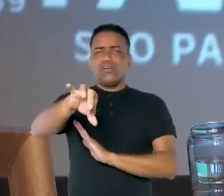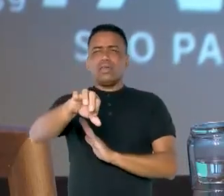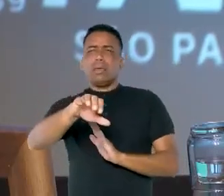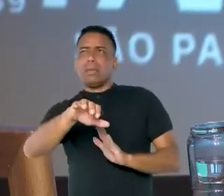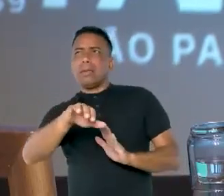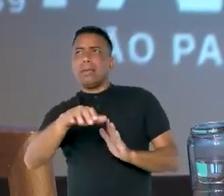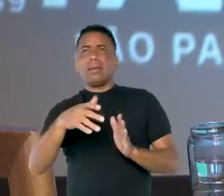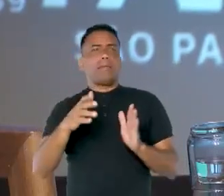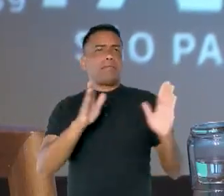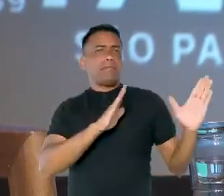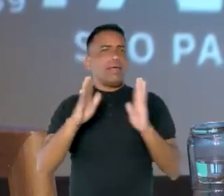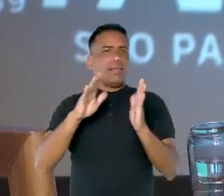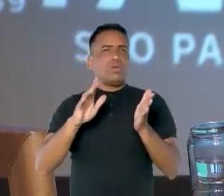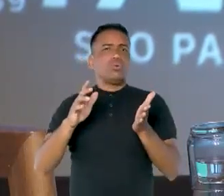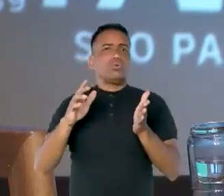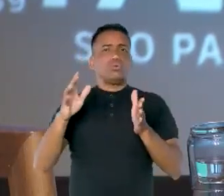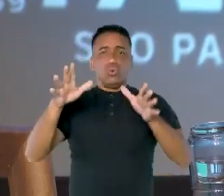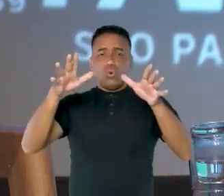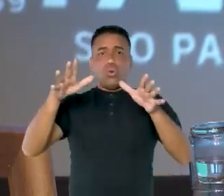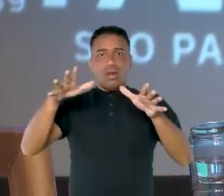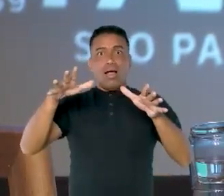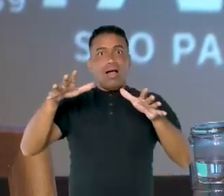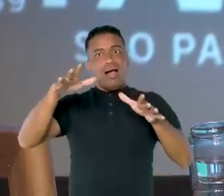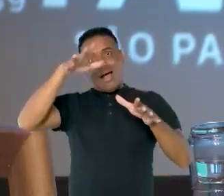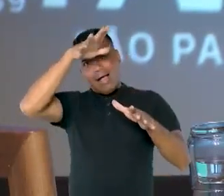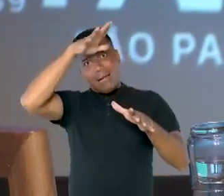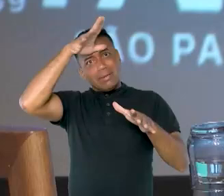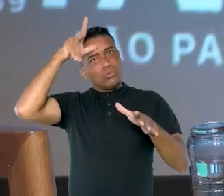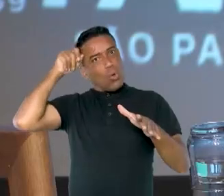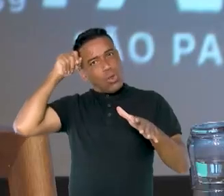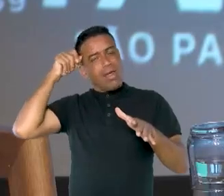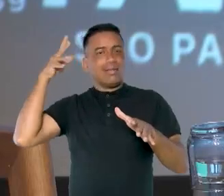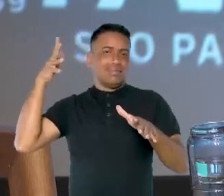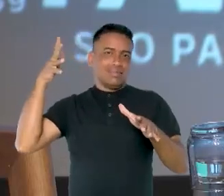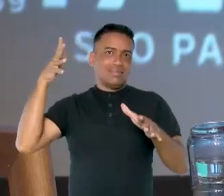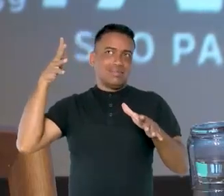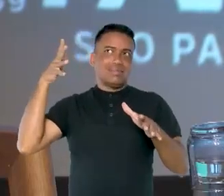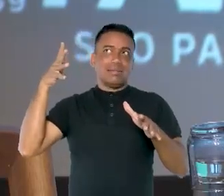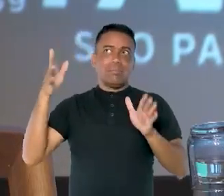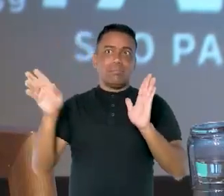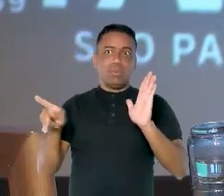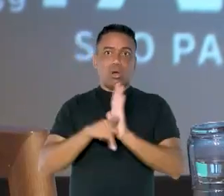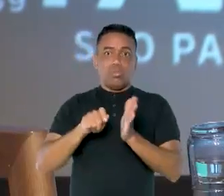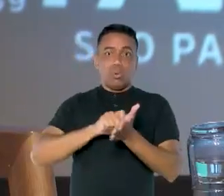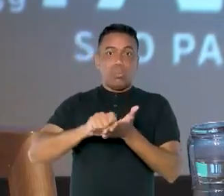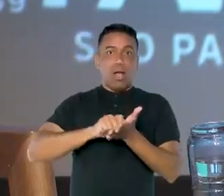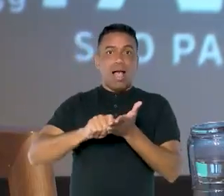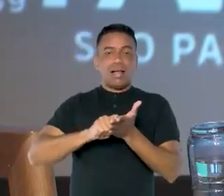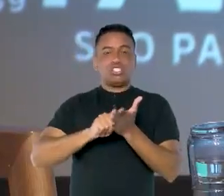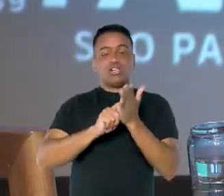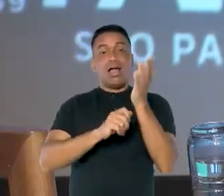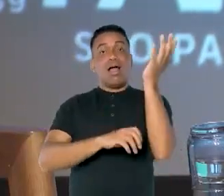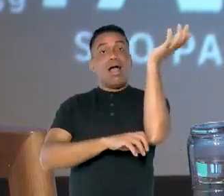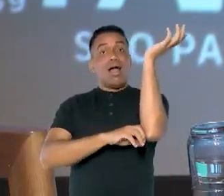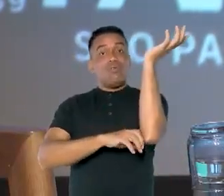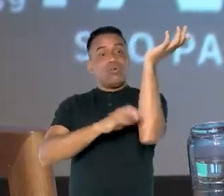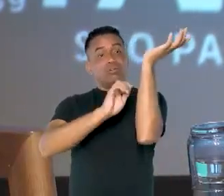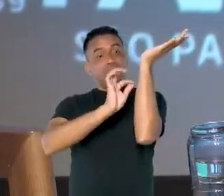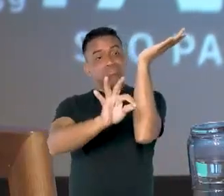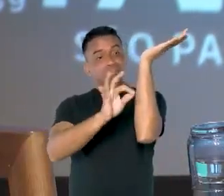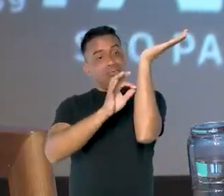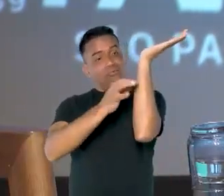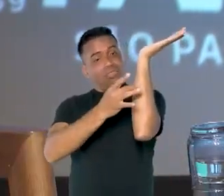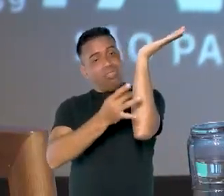borracha no Amazonas, o ciclo da borracha no Brasil mesmo, nós vemos que ali também nós